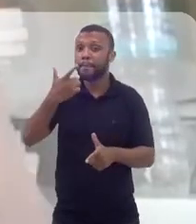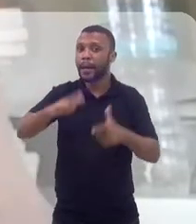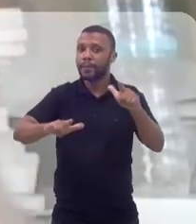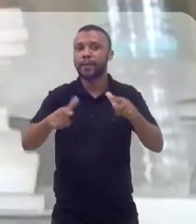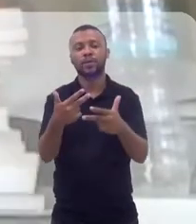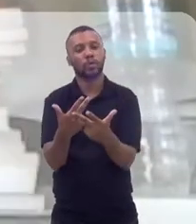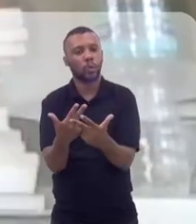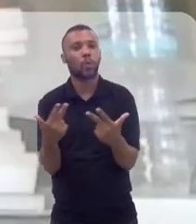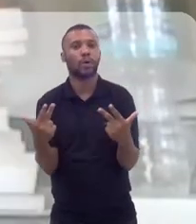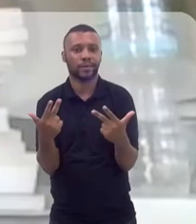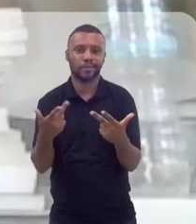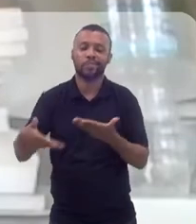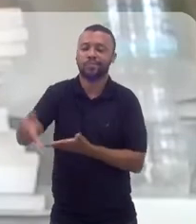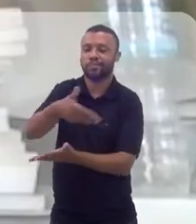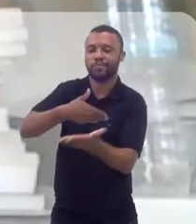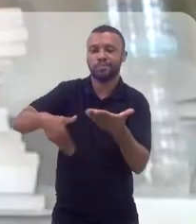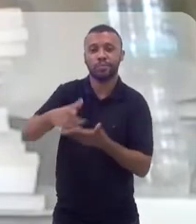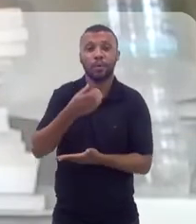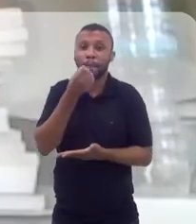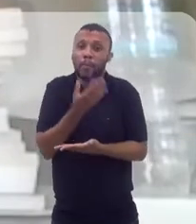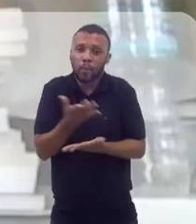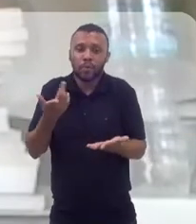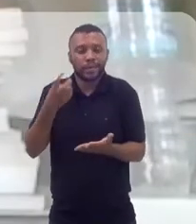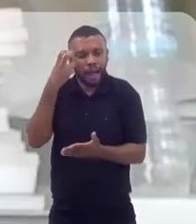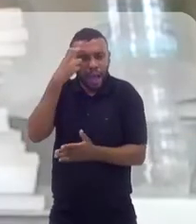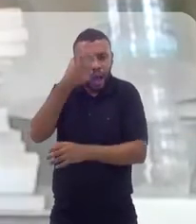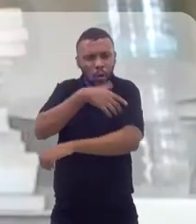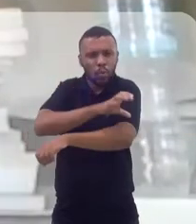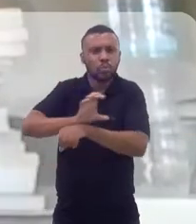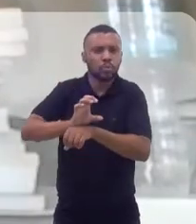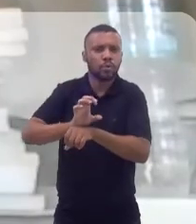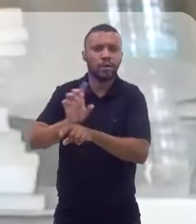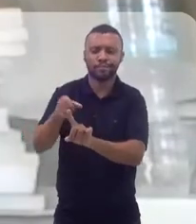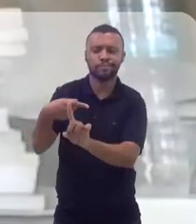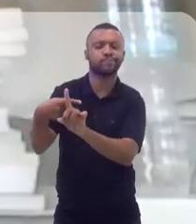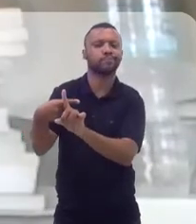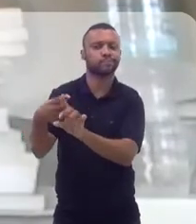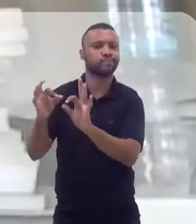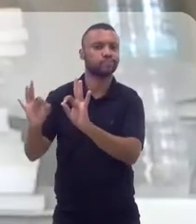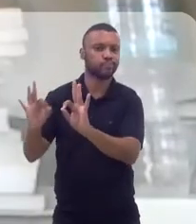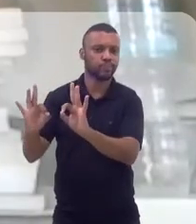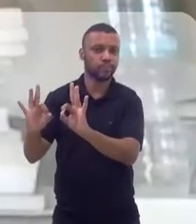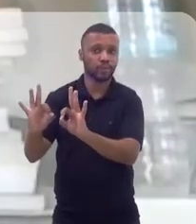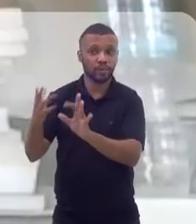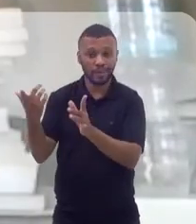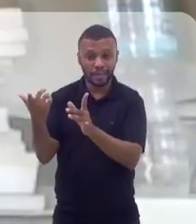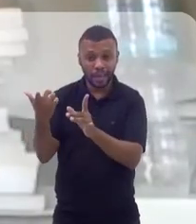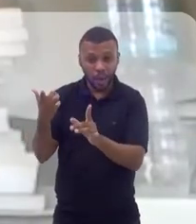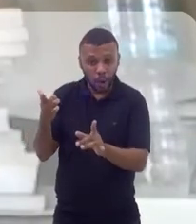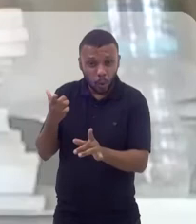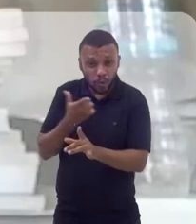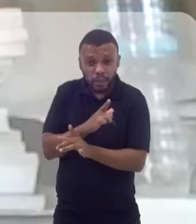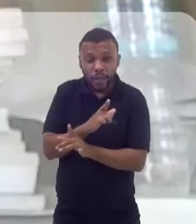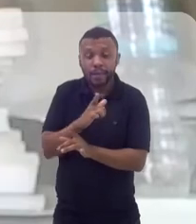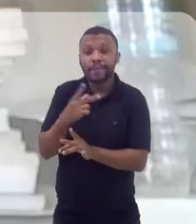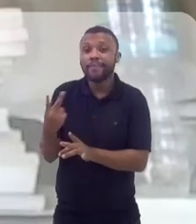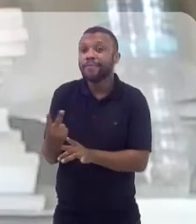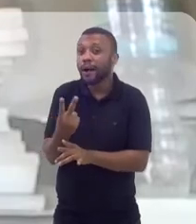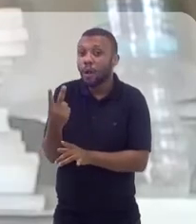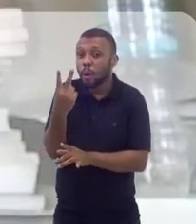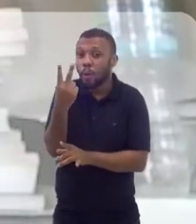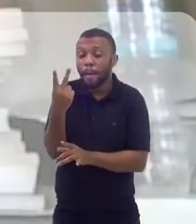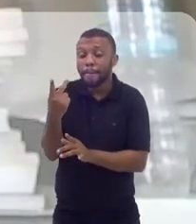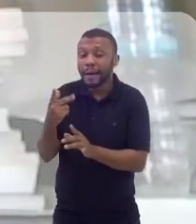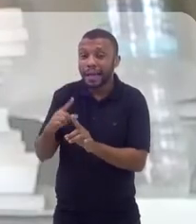muito mais. Esse é o benefício da cultura, né? É o benefício da cultura que você transborda